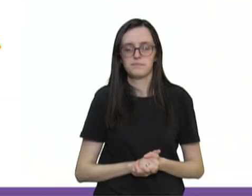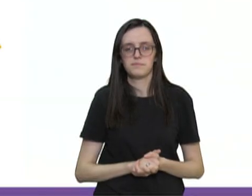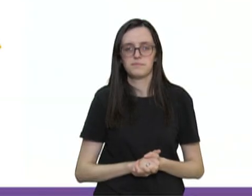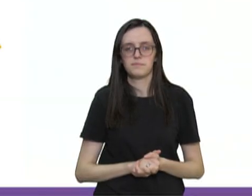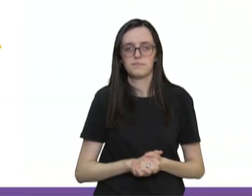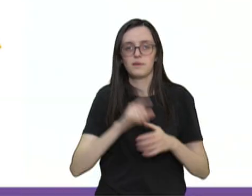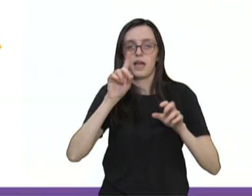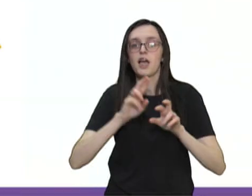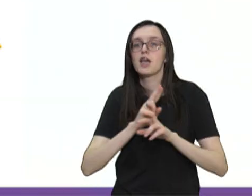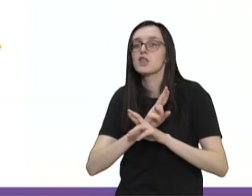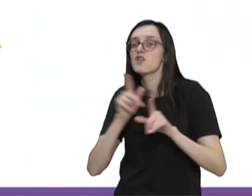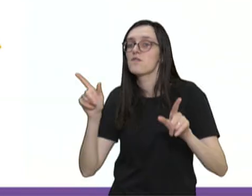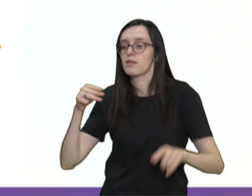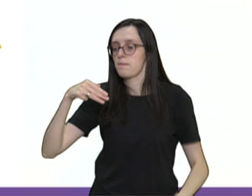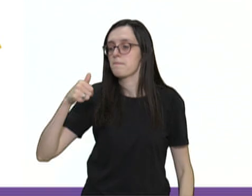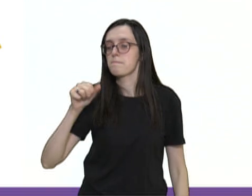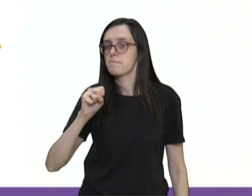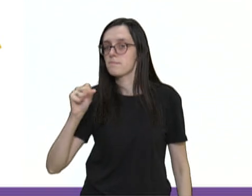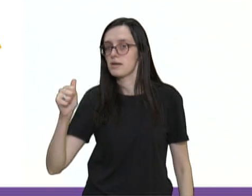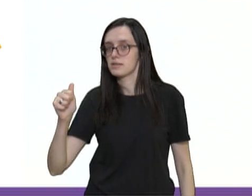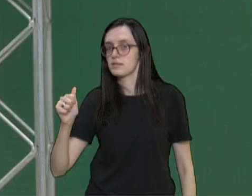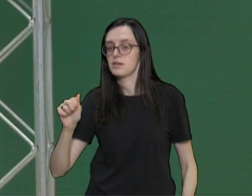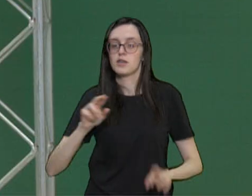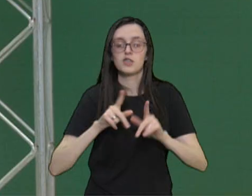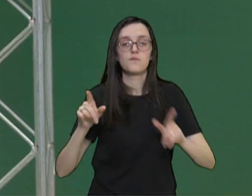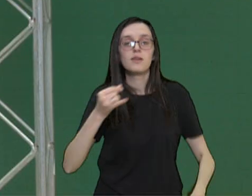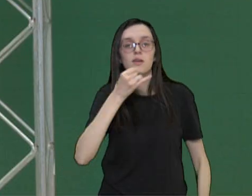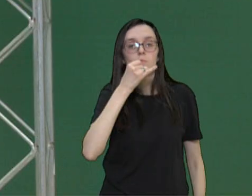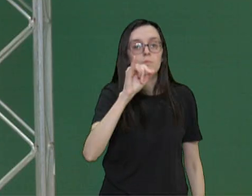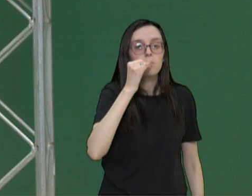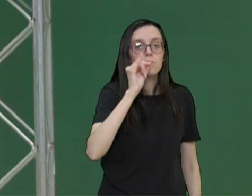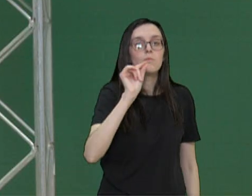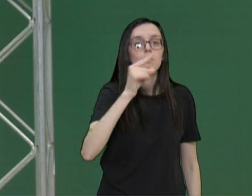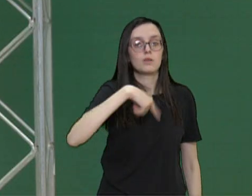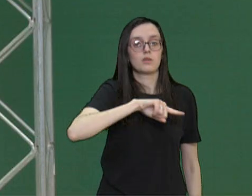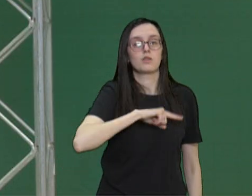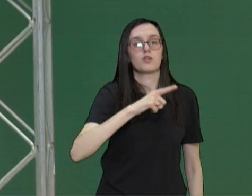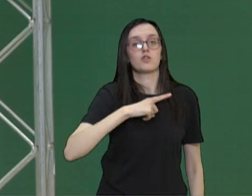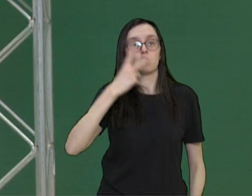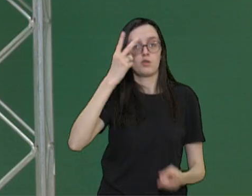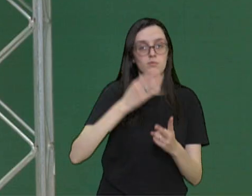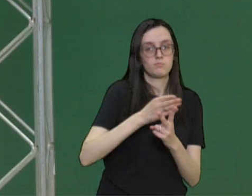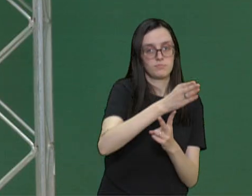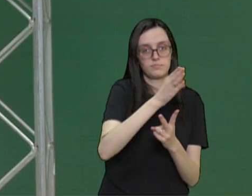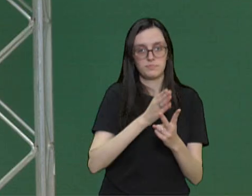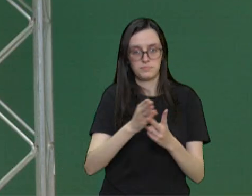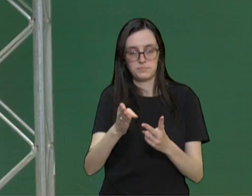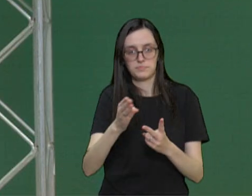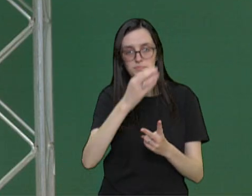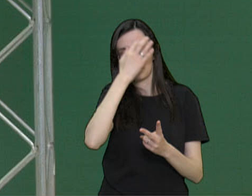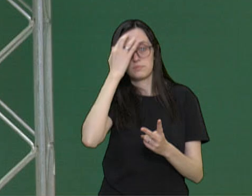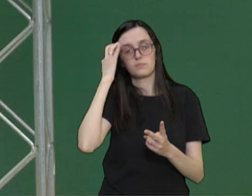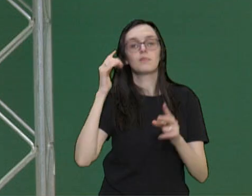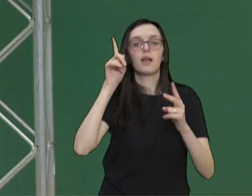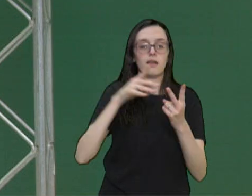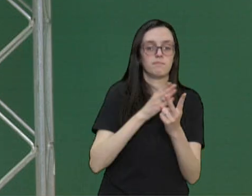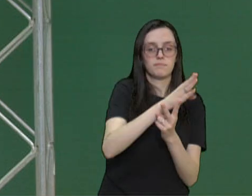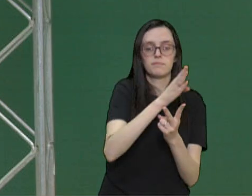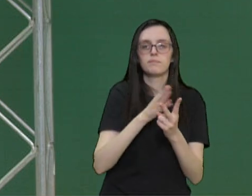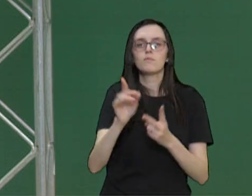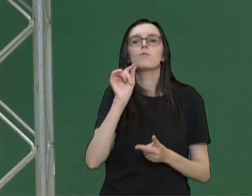Diferentemente do caso das massas, no caso elétrico nós temos dois tipos de cargas, as cargas